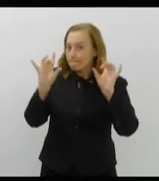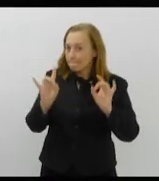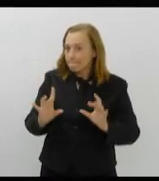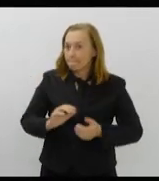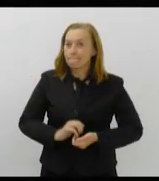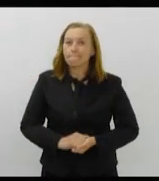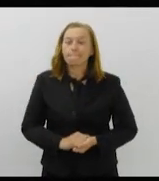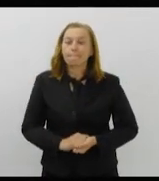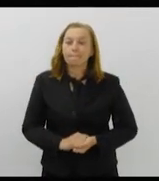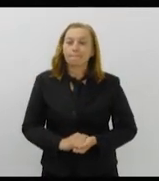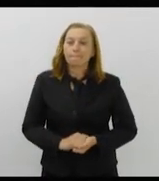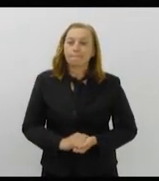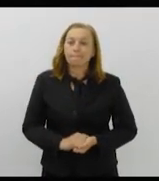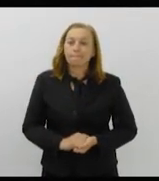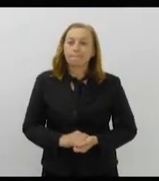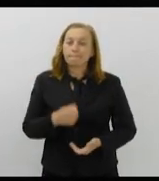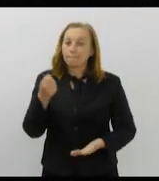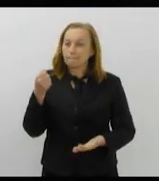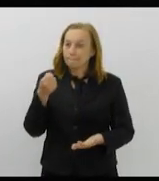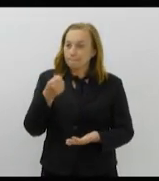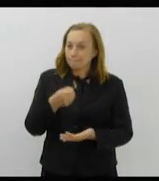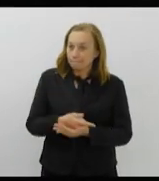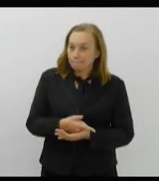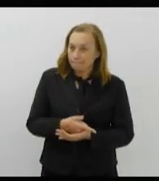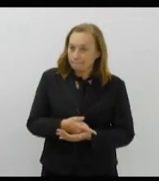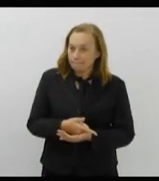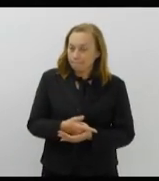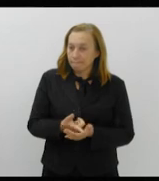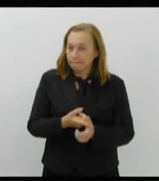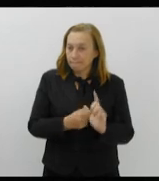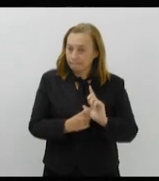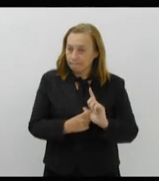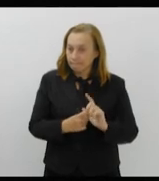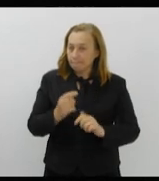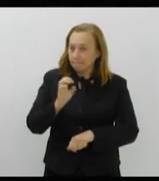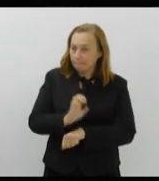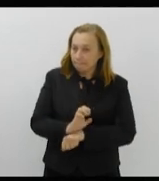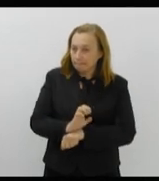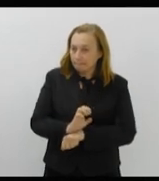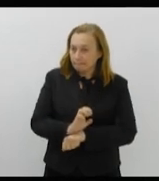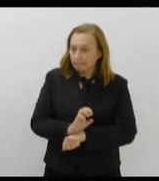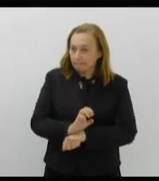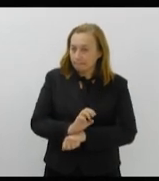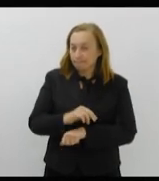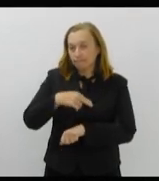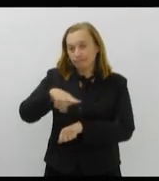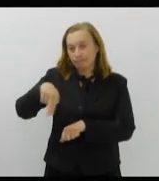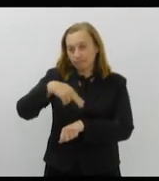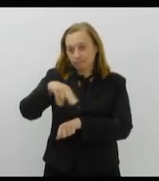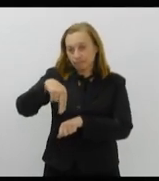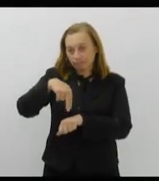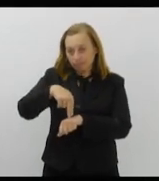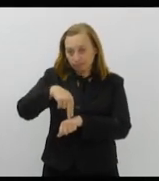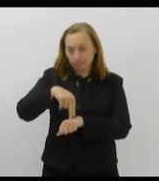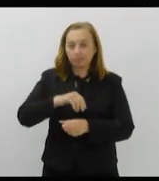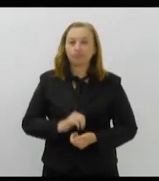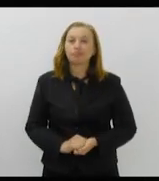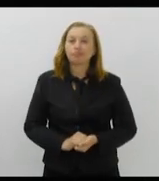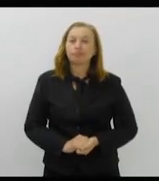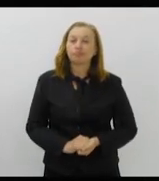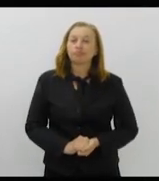especial o pagamento da dívida do estado com a união que nos